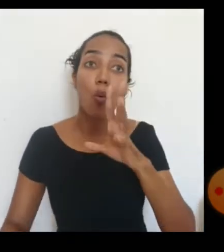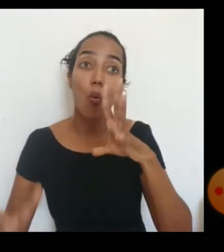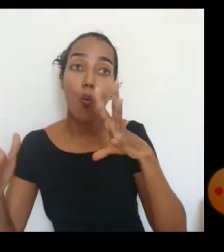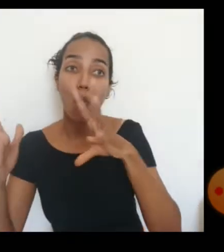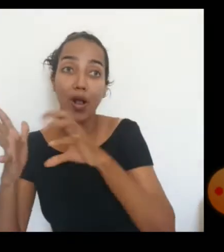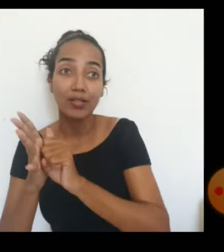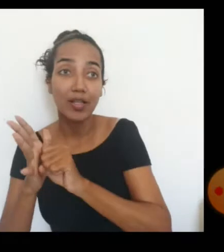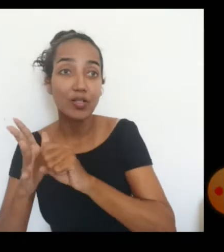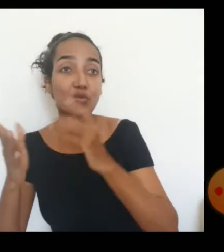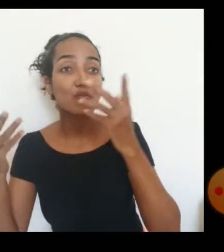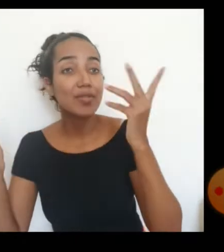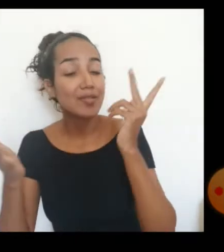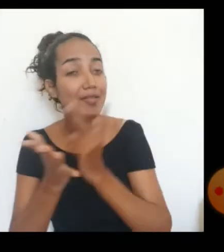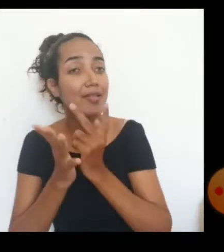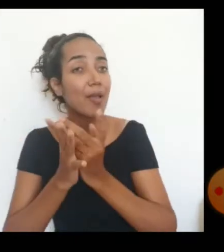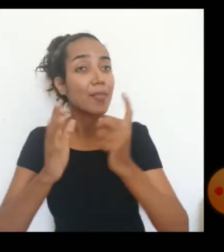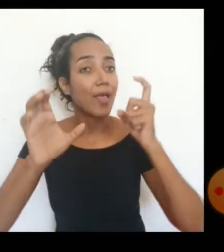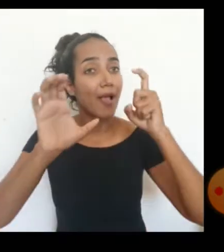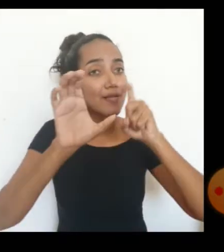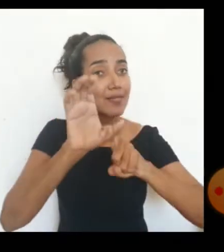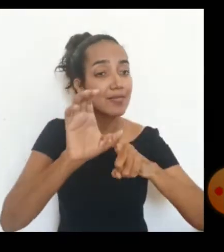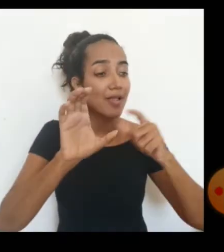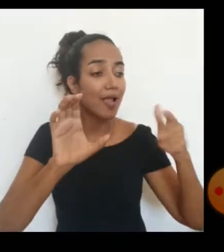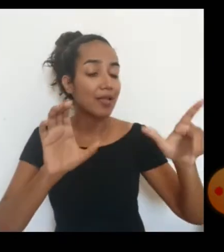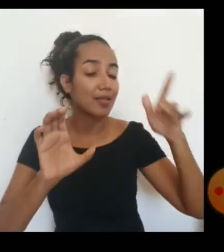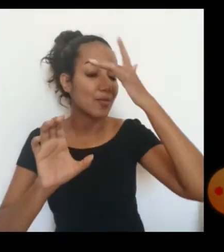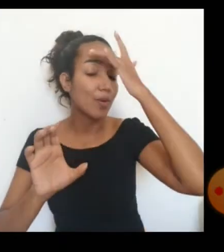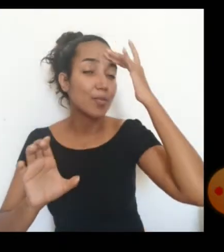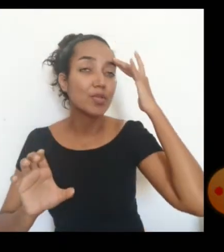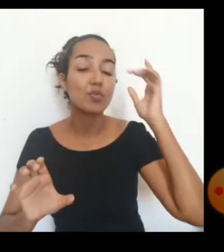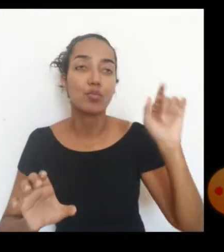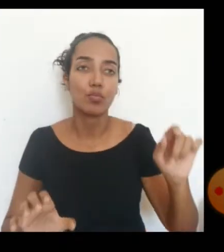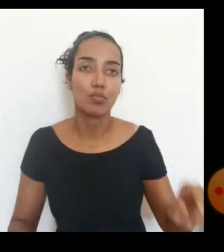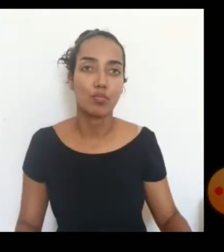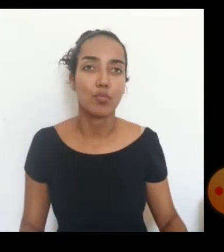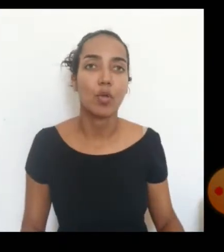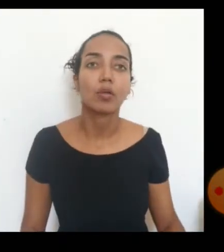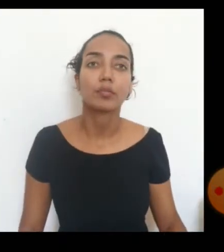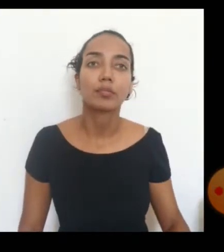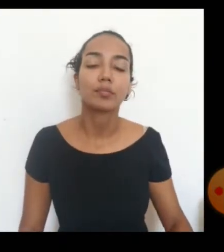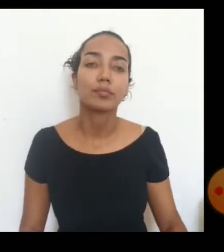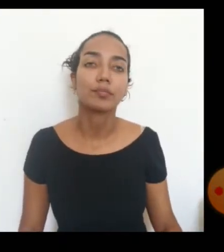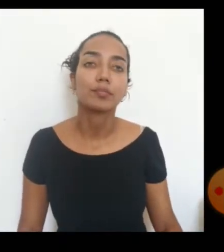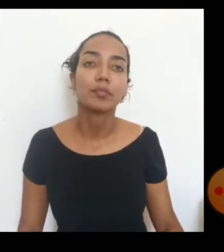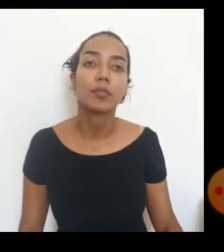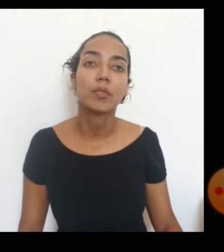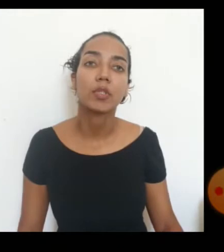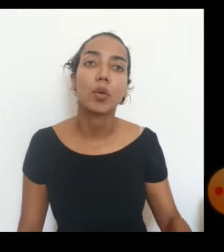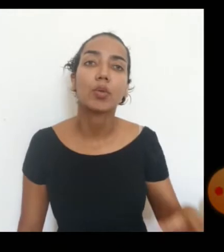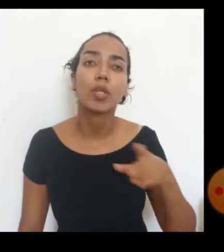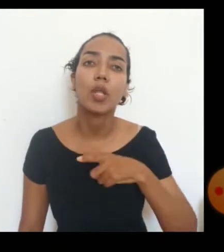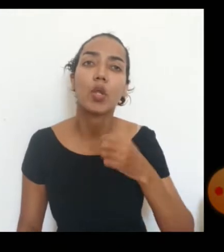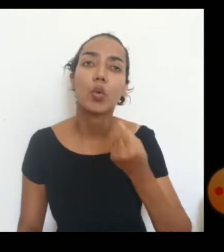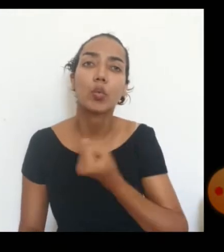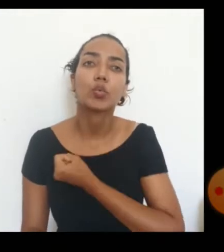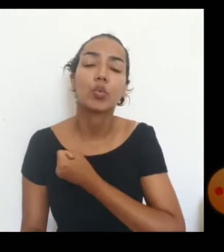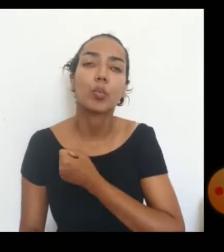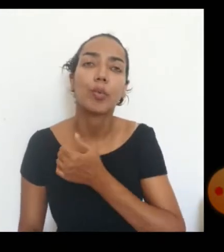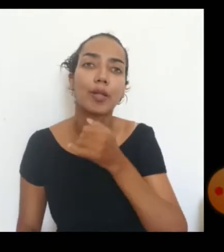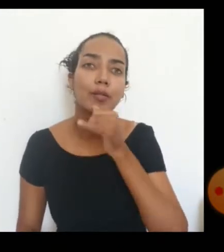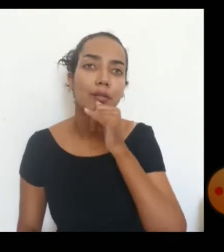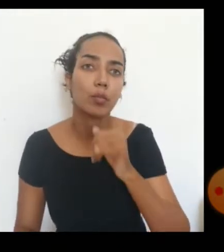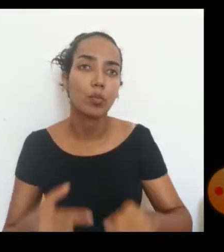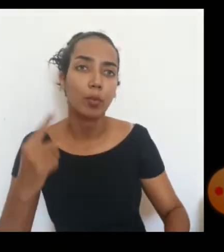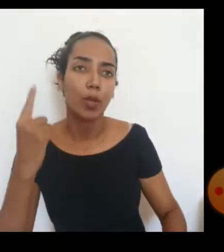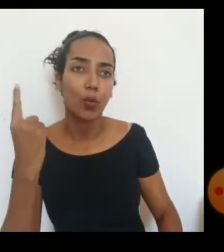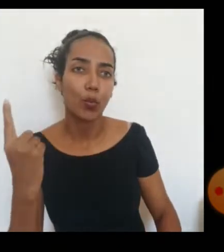vocês perceberem, existem alguns números aqui. Número 1, nesse caso do lado direito, e o número